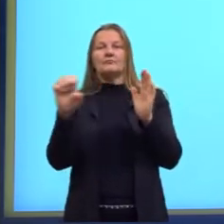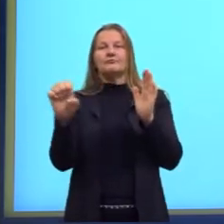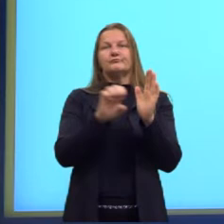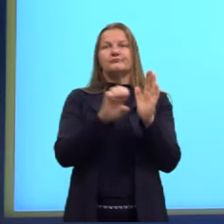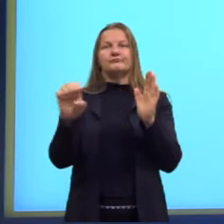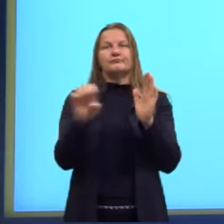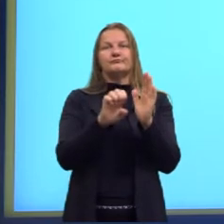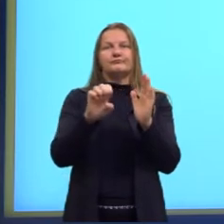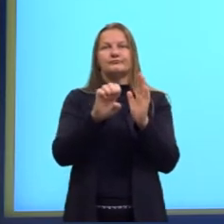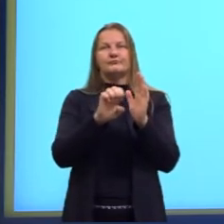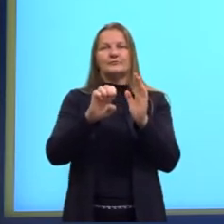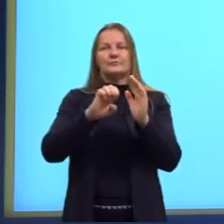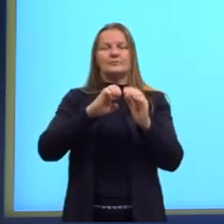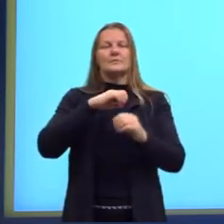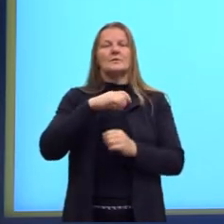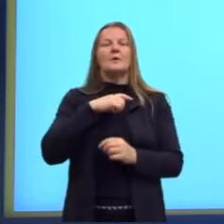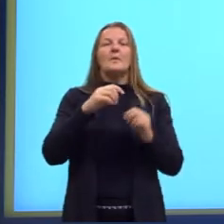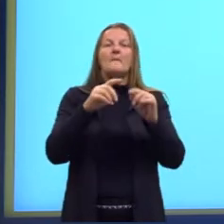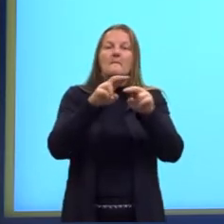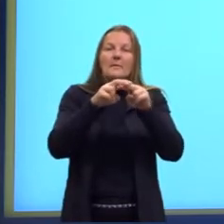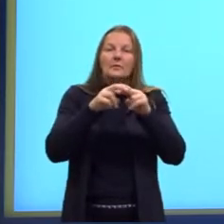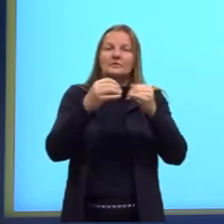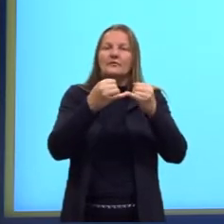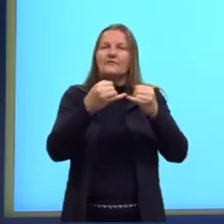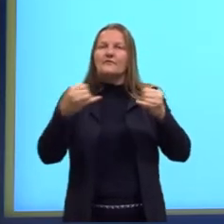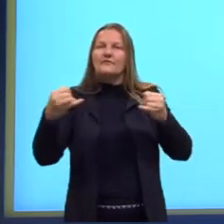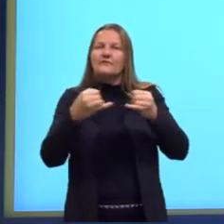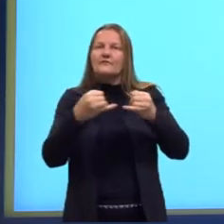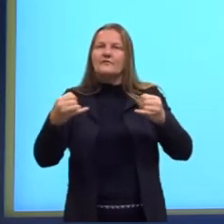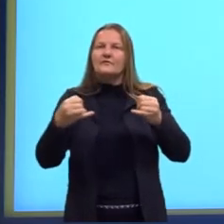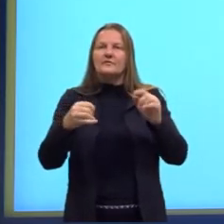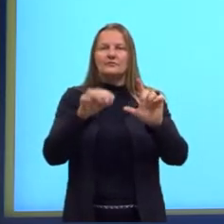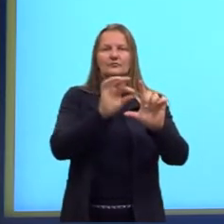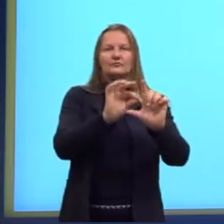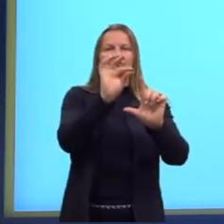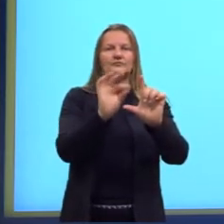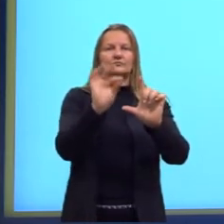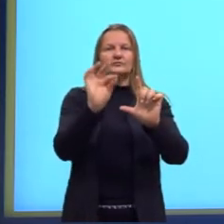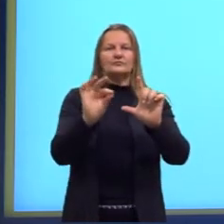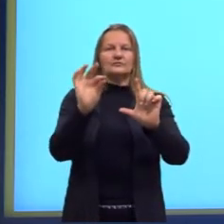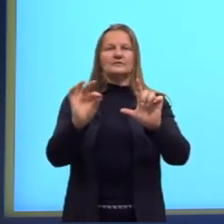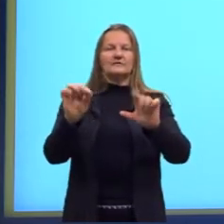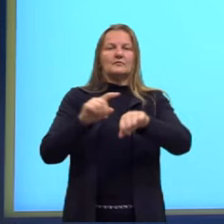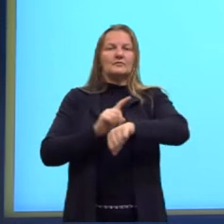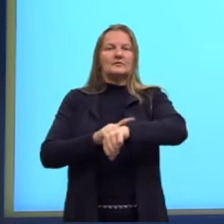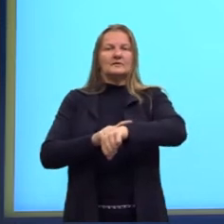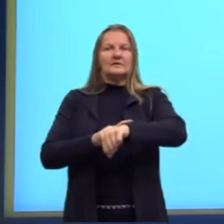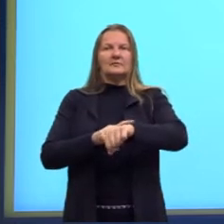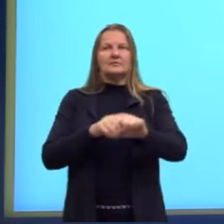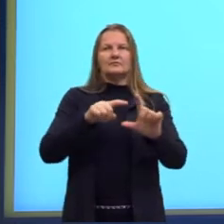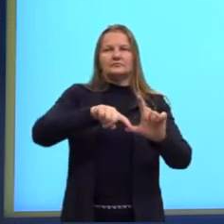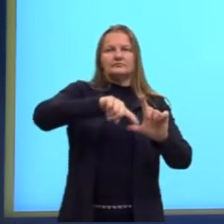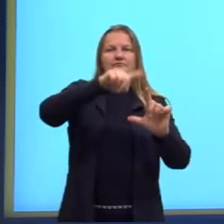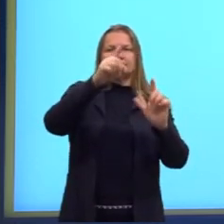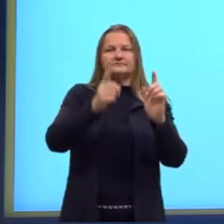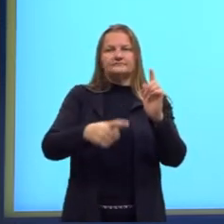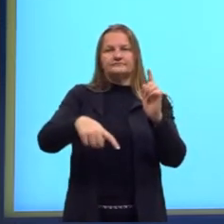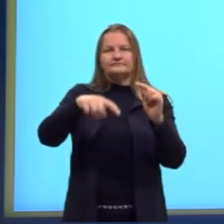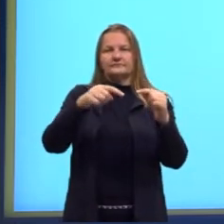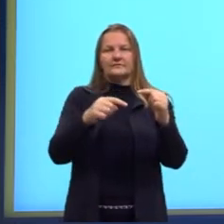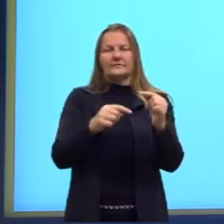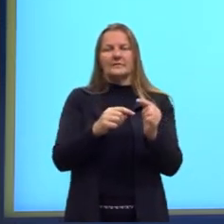voltando indo e voltando por isso aqui quando a gente coloca no gráfico né em relação ao tempo fica isso daqui né